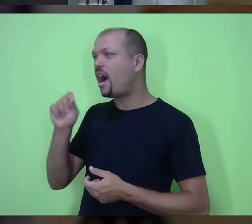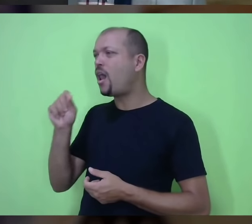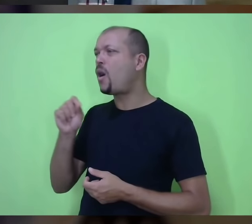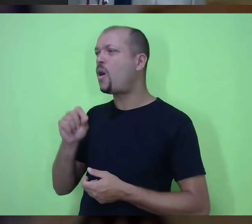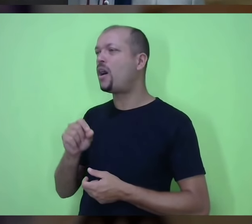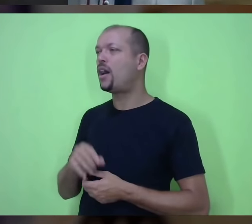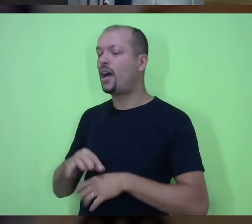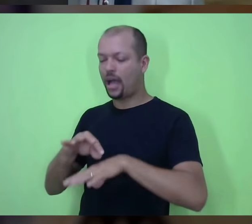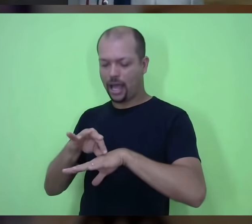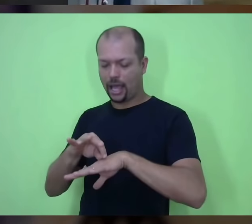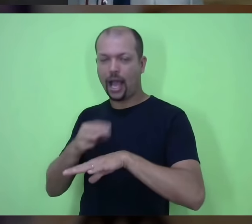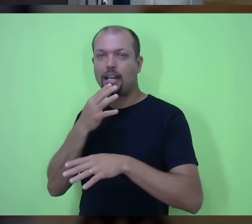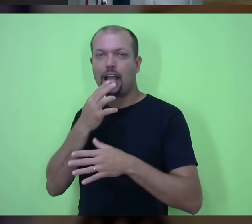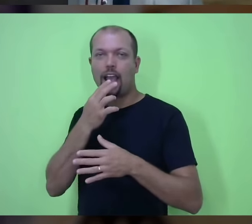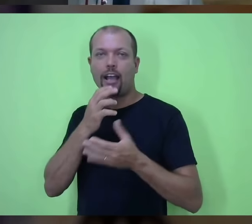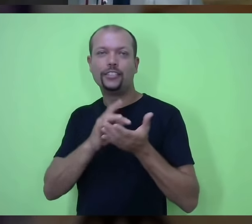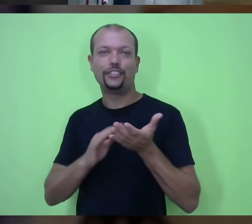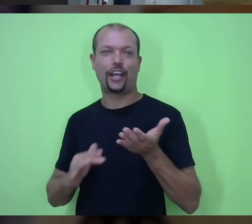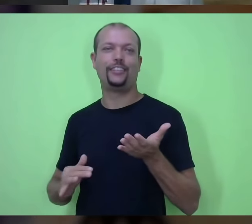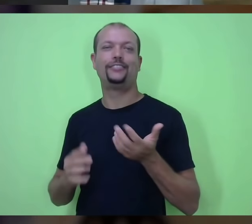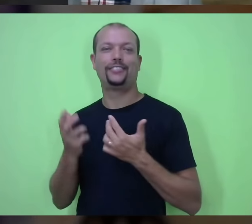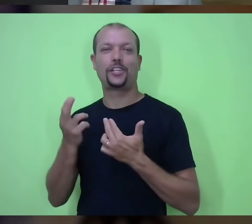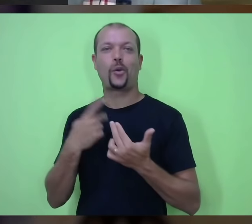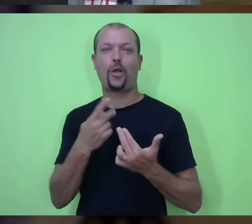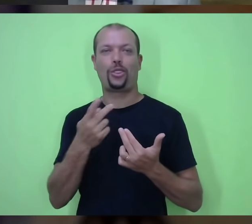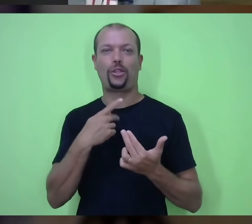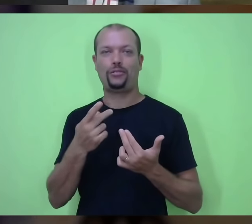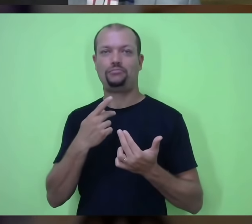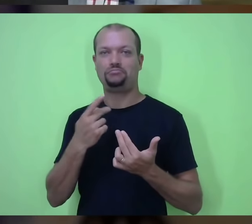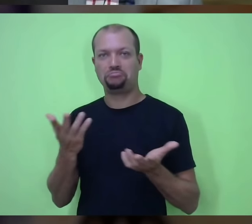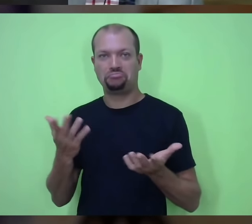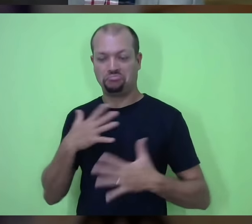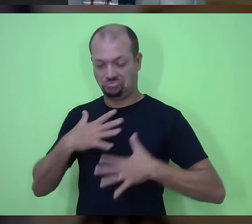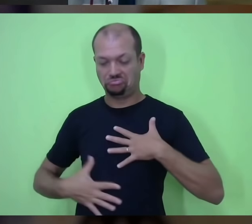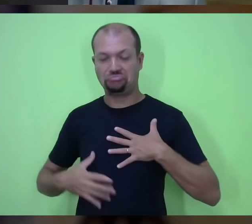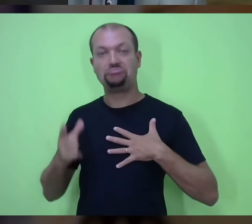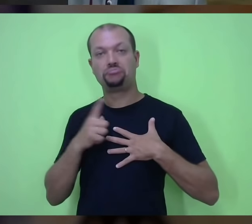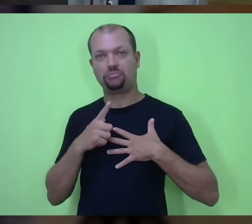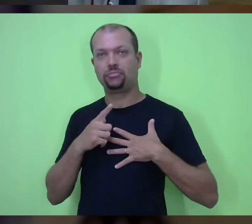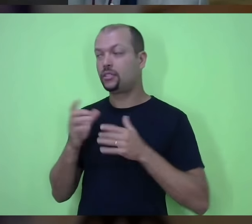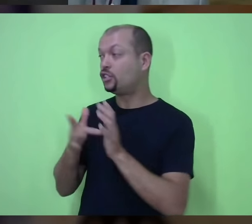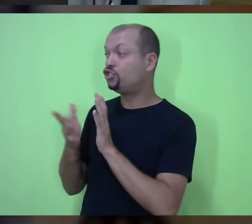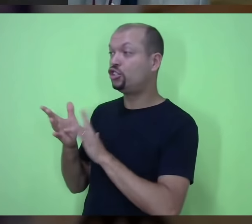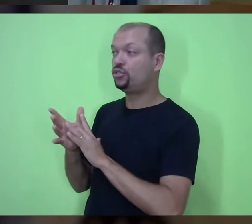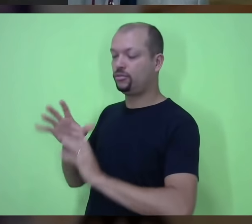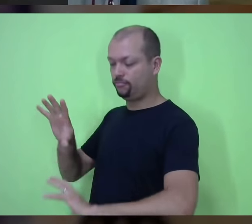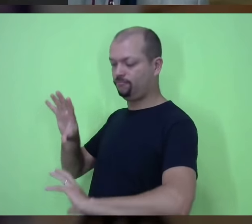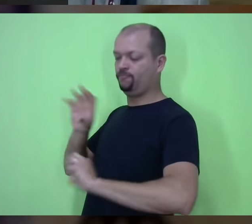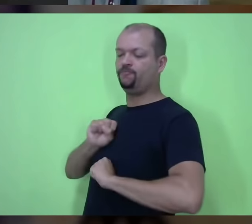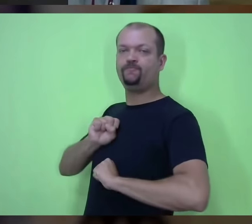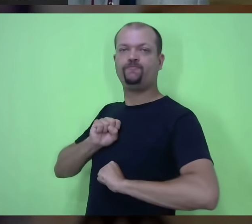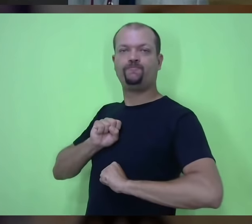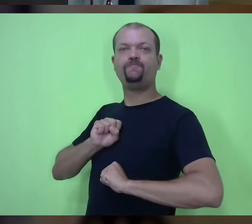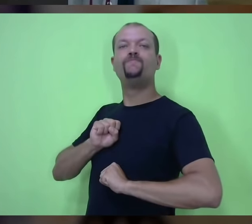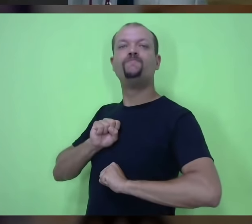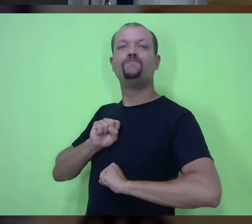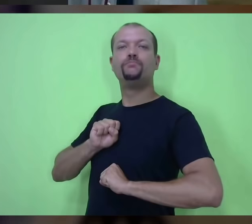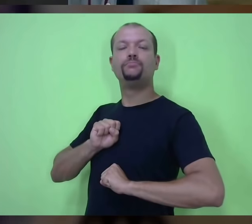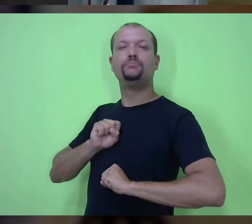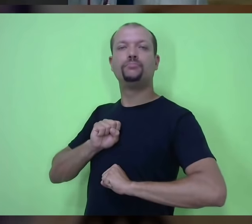falando de carne e sangue como nós. E Hebreus diz que Jesus ele adotou a natureza humana para